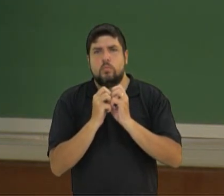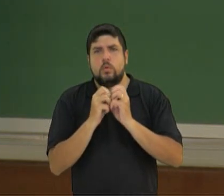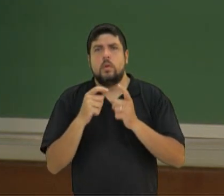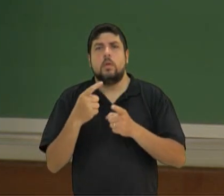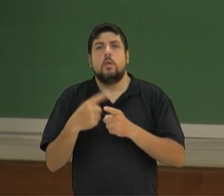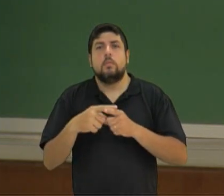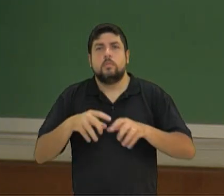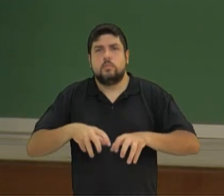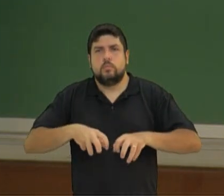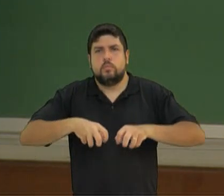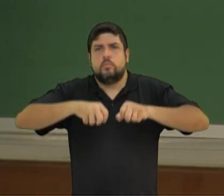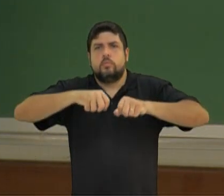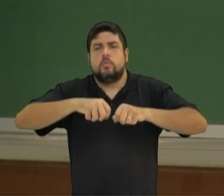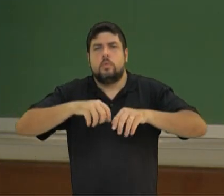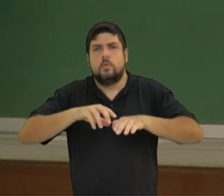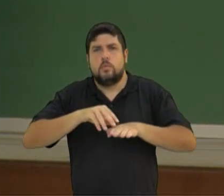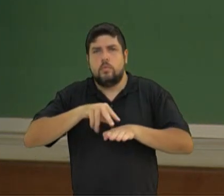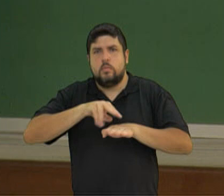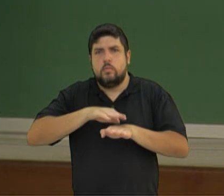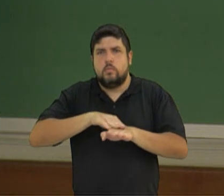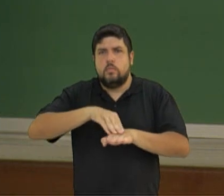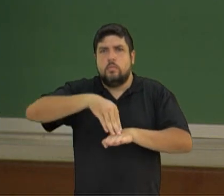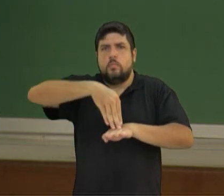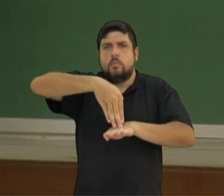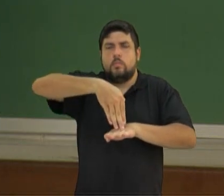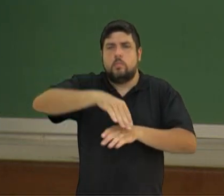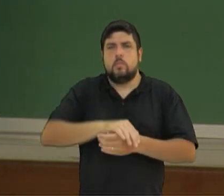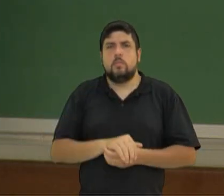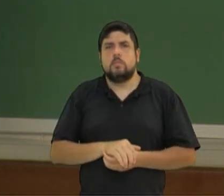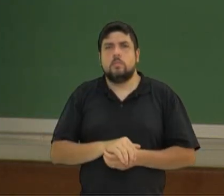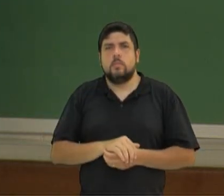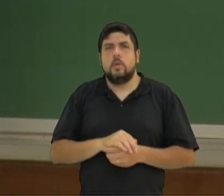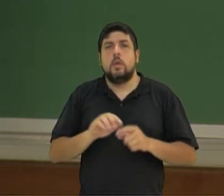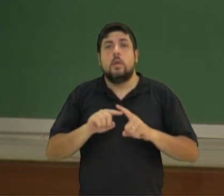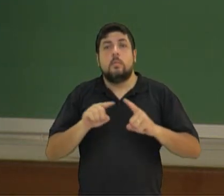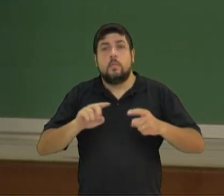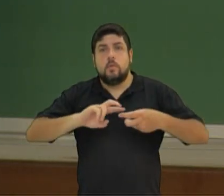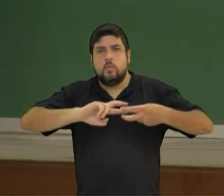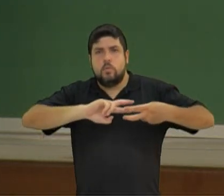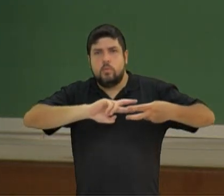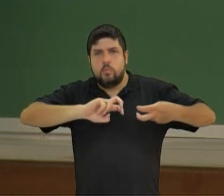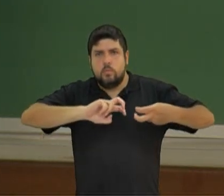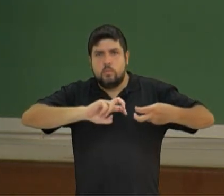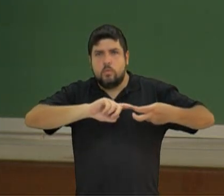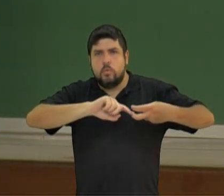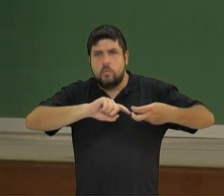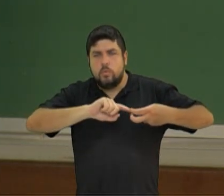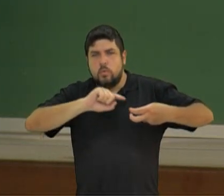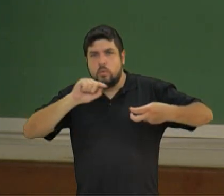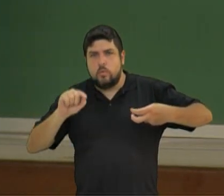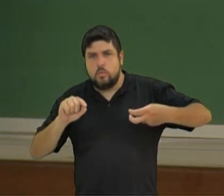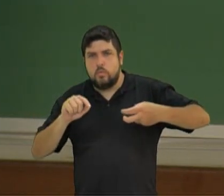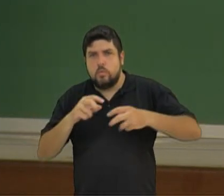puxar os ossos. Porém, eu vou ter entre o músculo e o osso um tendão que